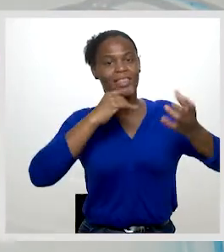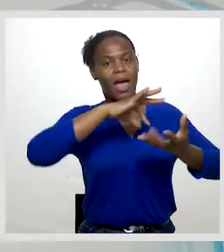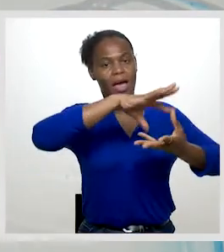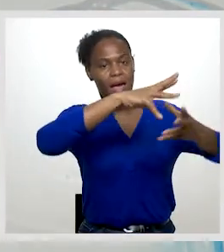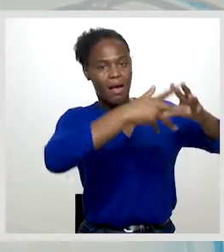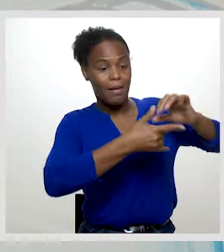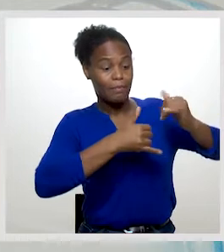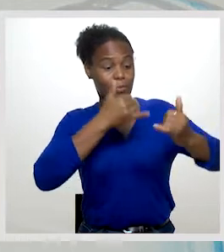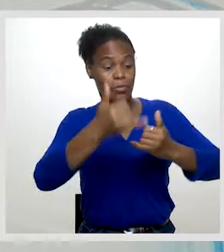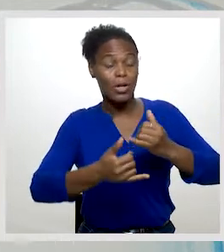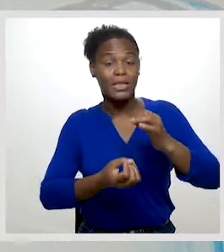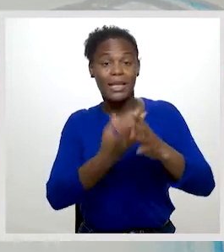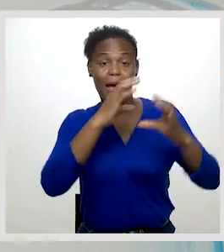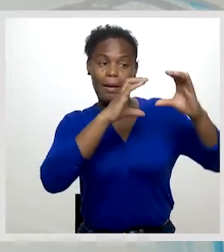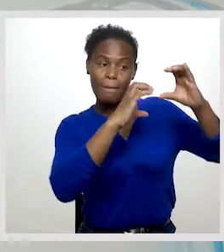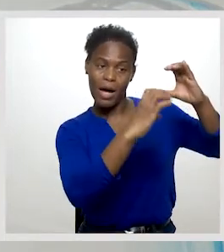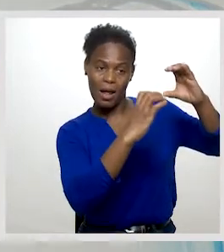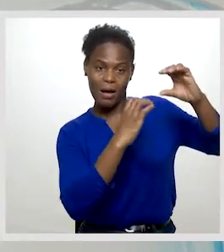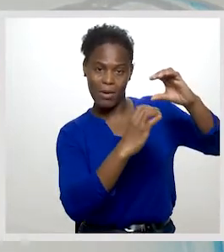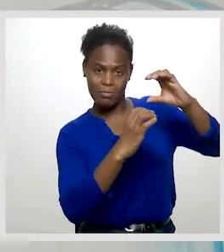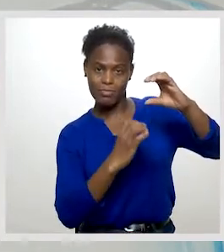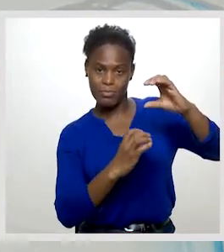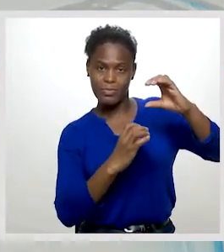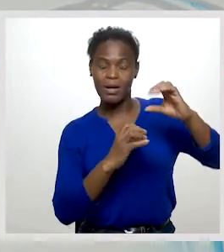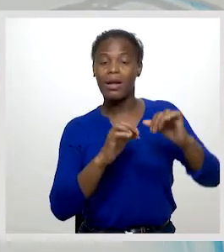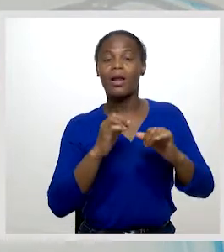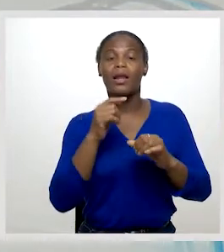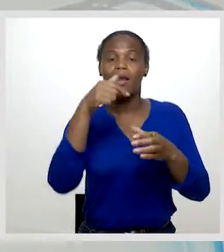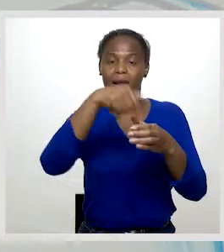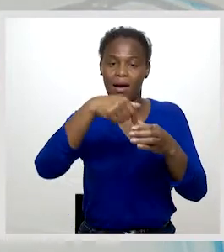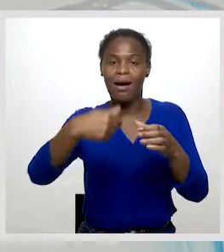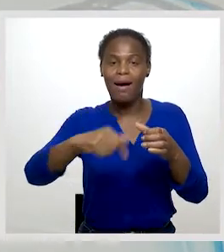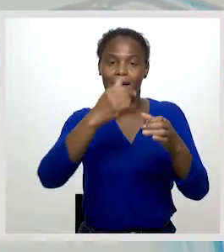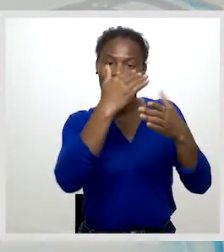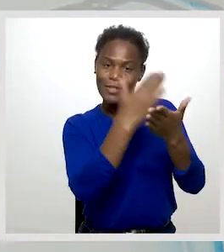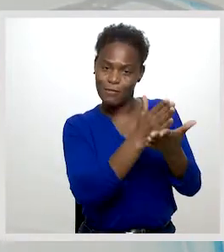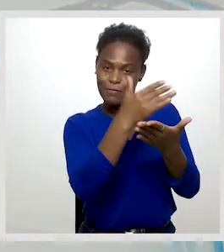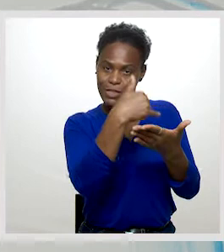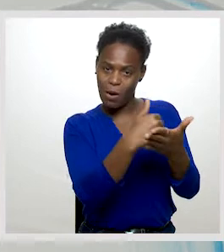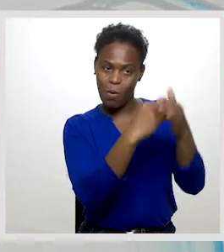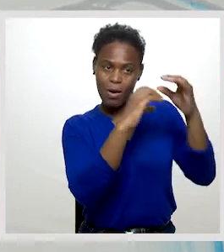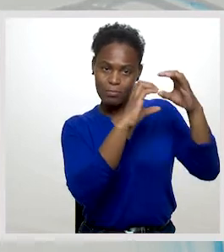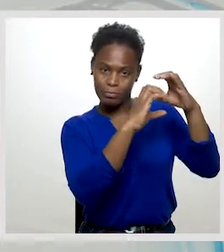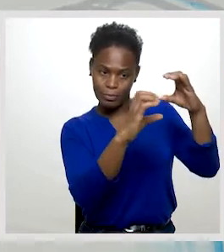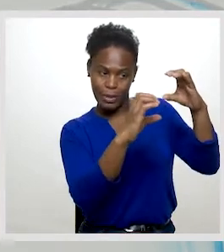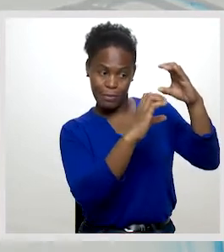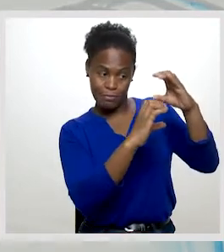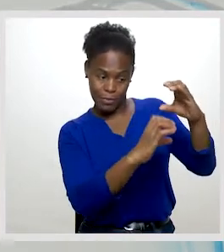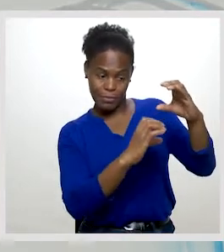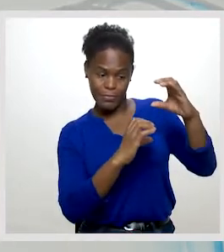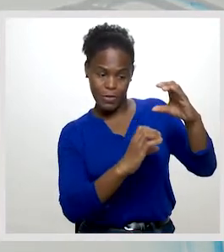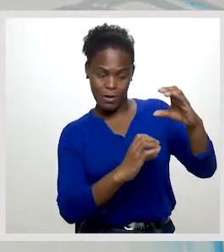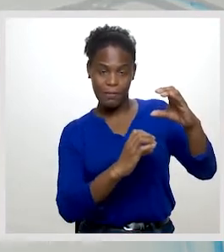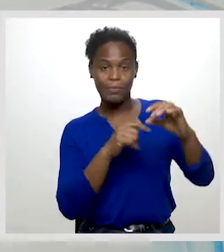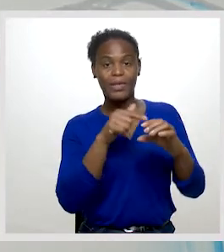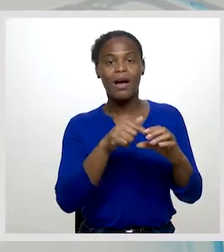se formar as suas respectivas camadas. Daí é que está inserido o quê? A divisão das camadas. E